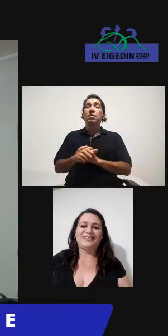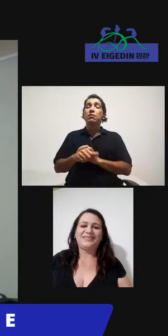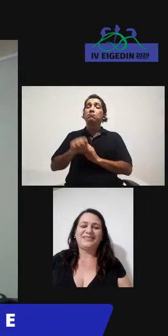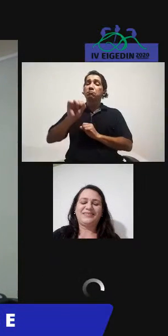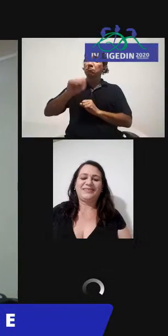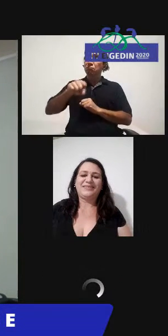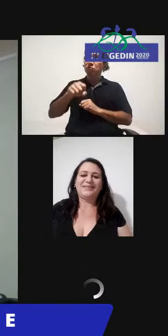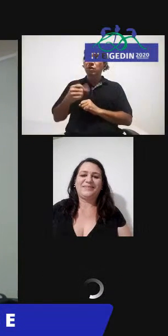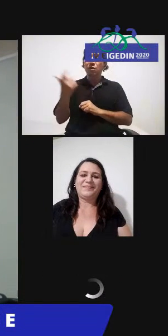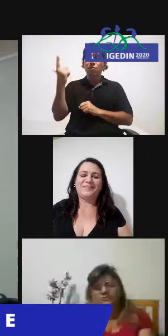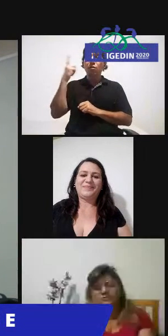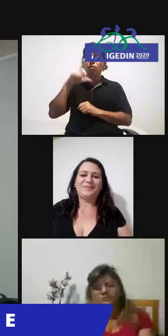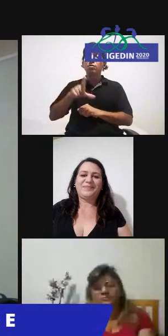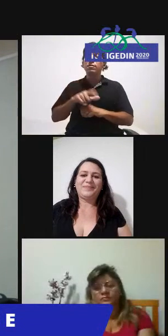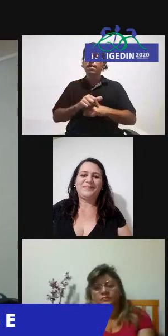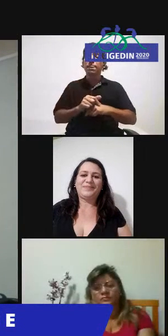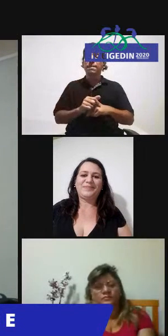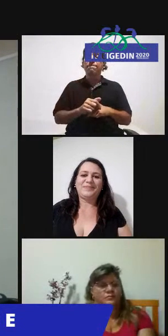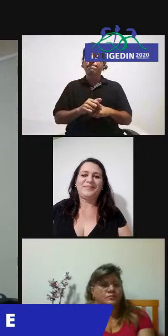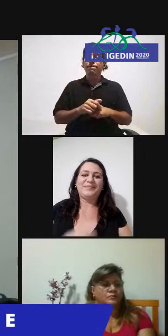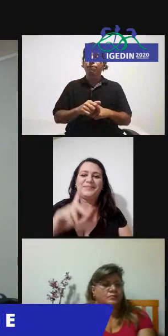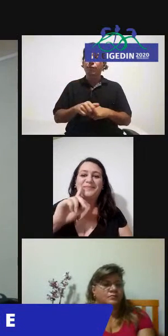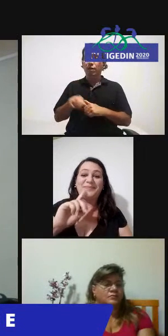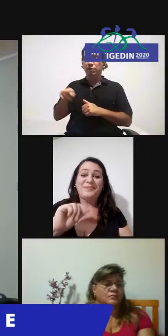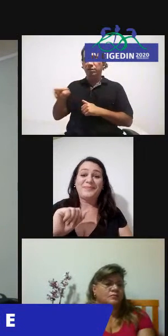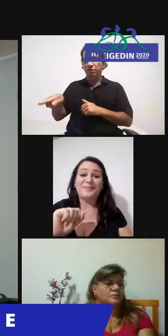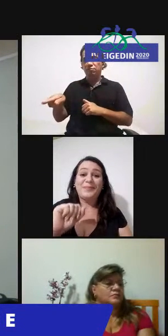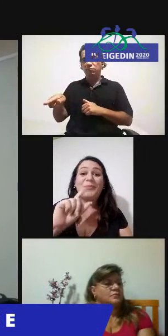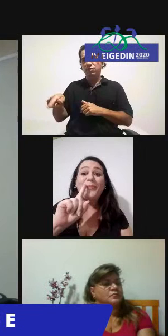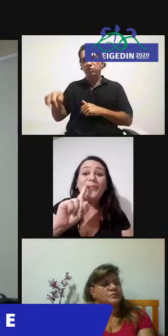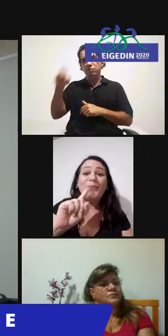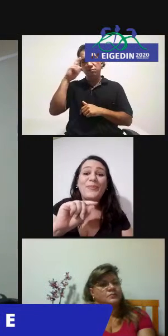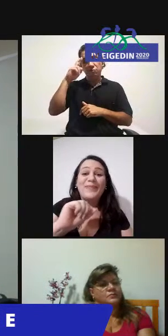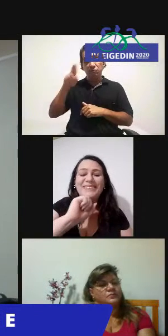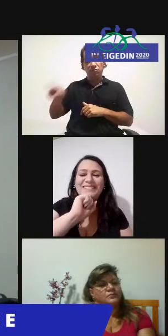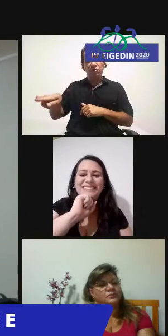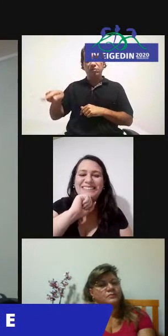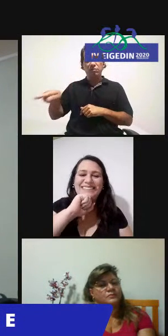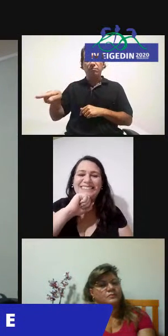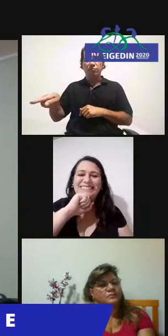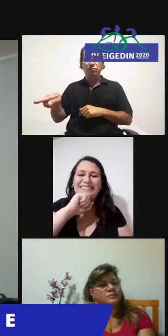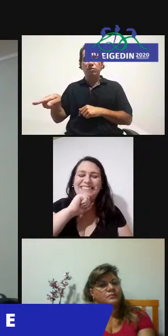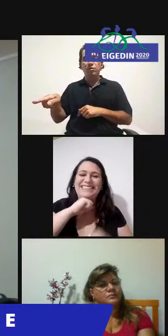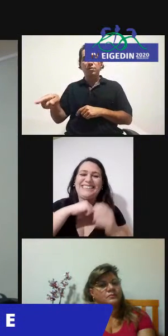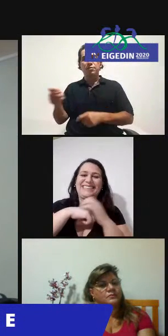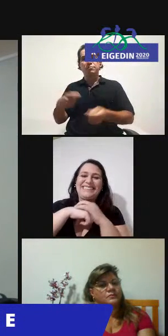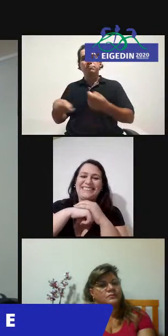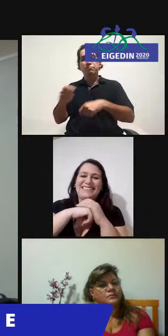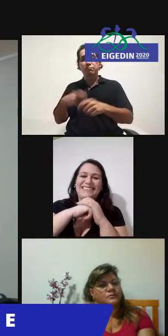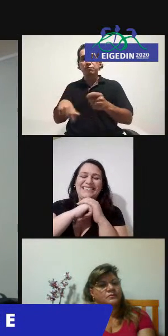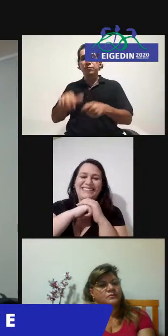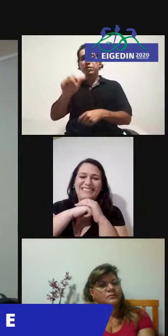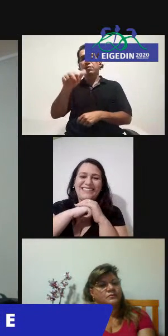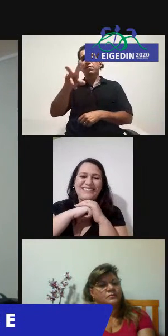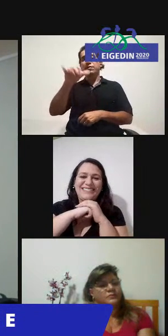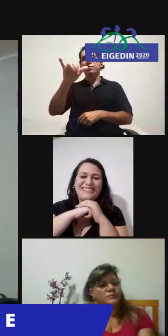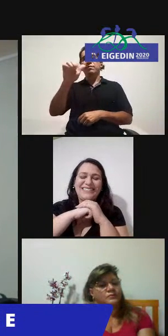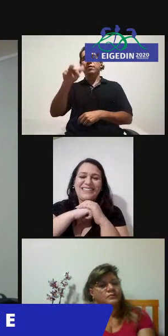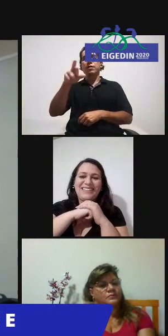Levar até o gerente da produção, né, desse aviário, né, ou